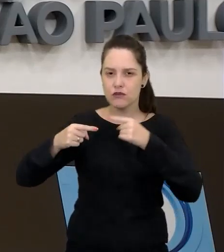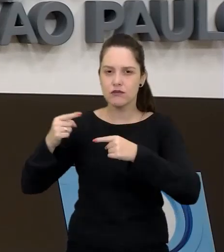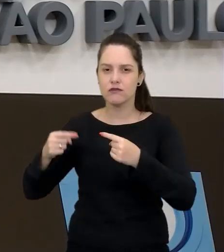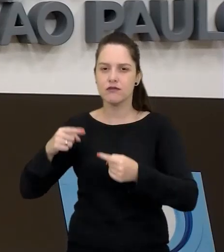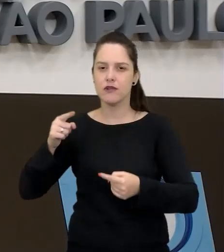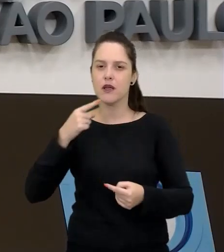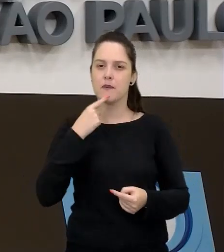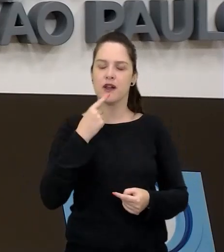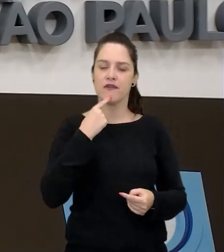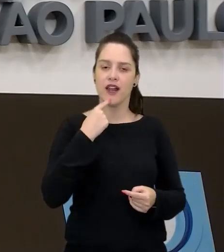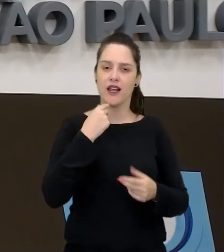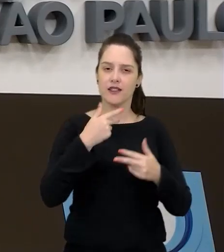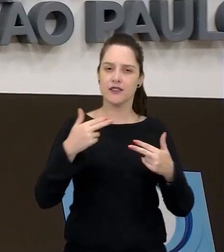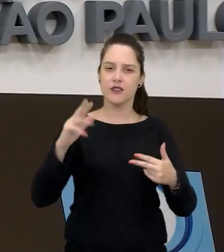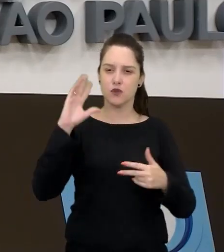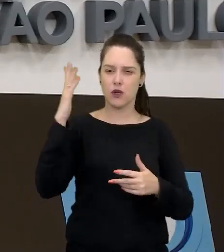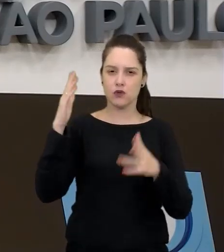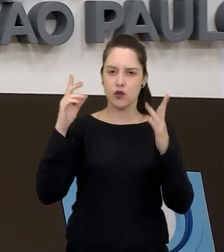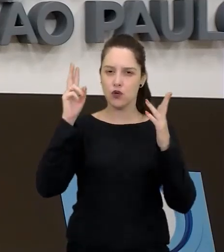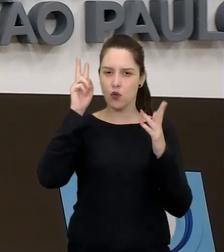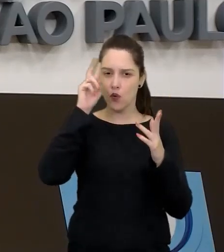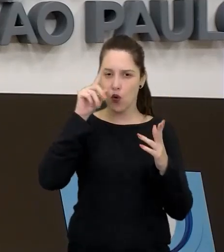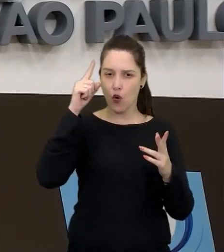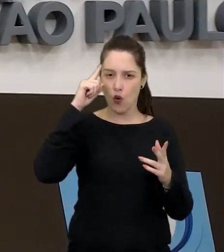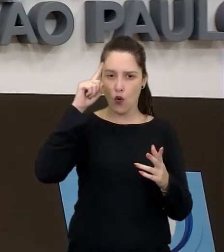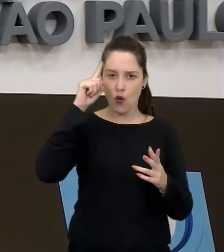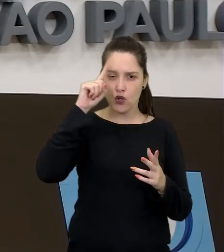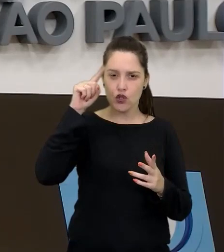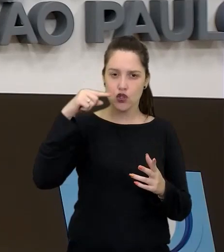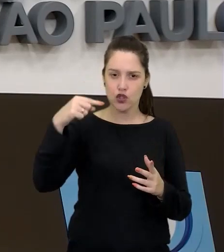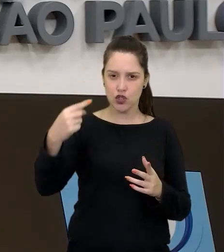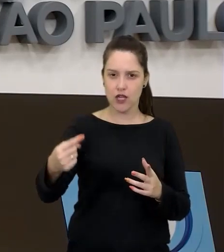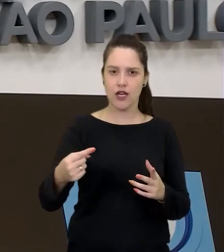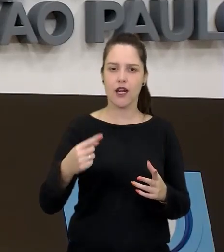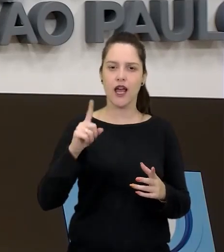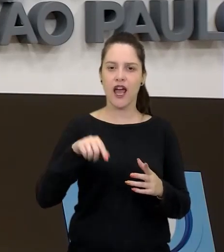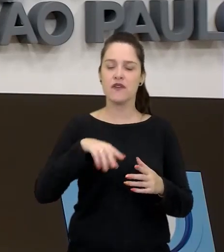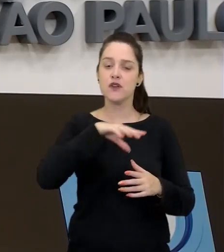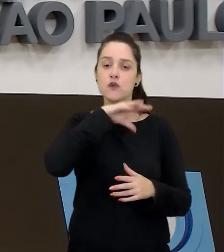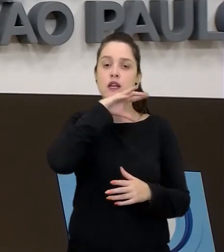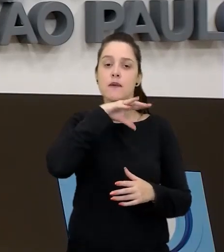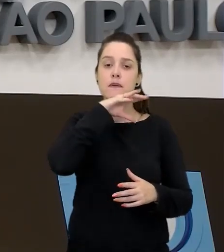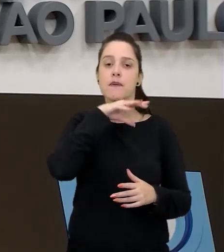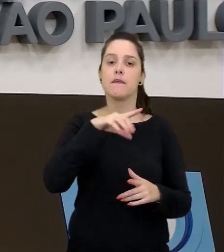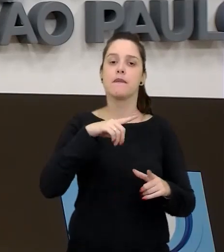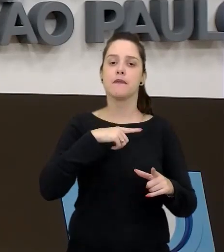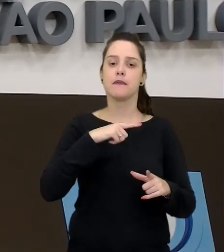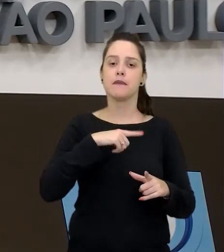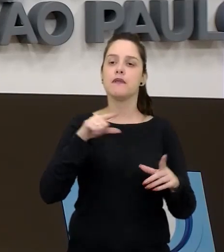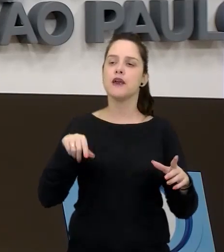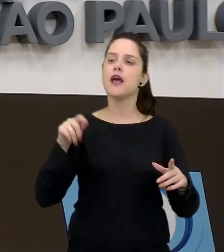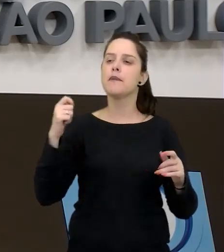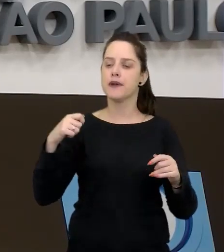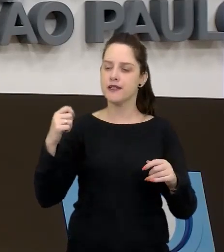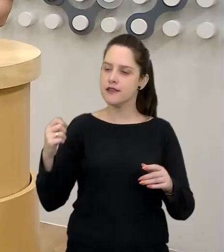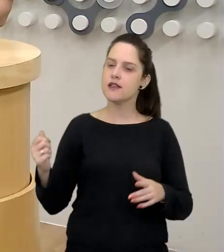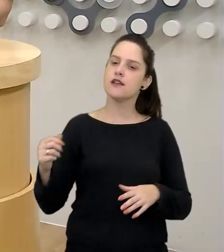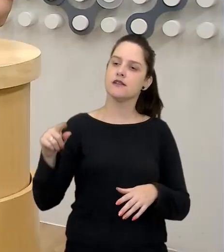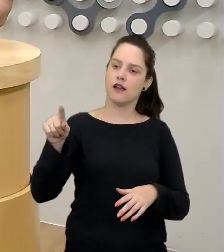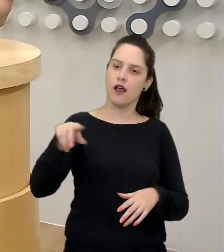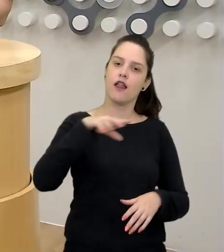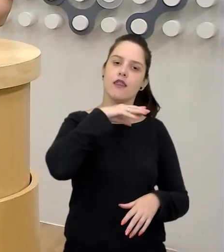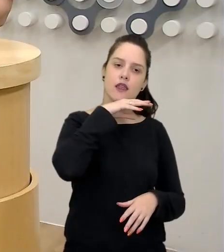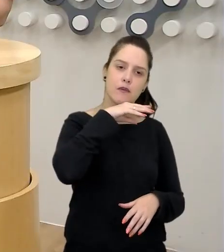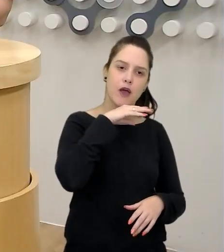falar de situações cotidianas em que os animais, as bestas, tiveram um papel fundamental no desenrolar daquela